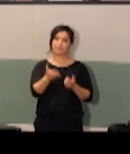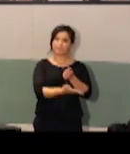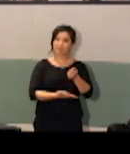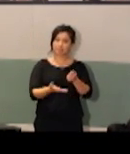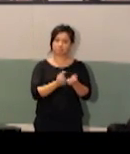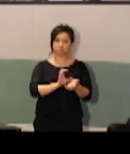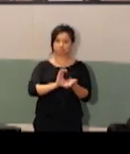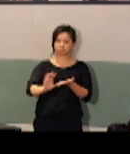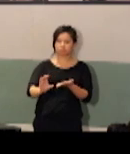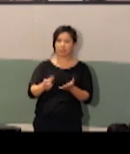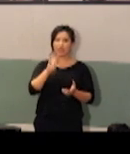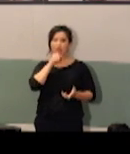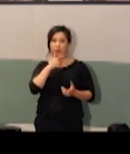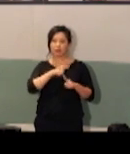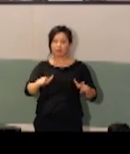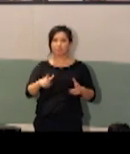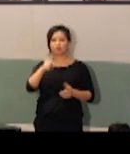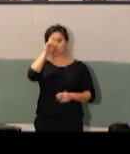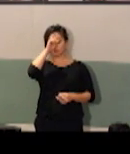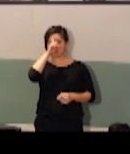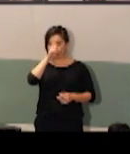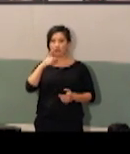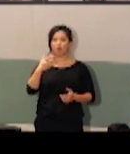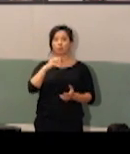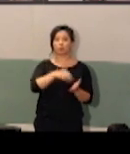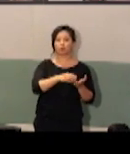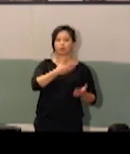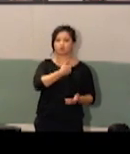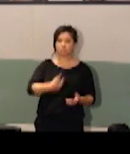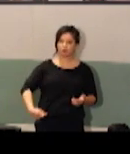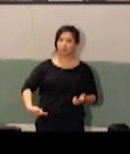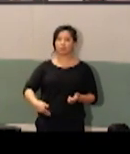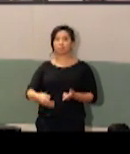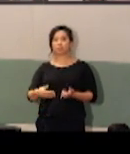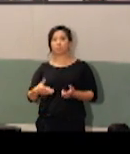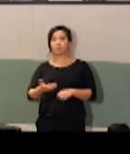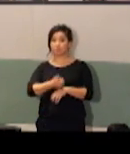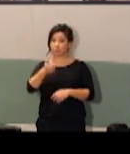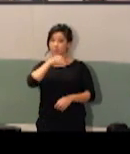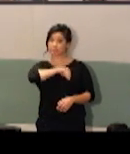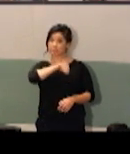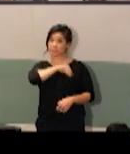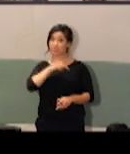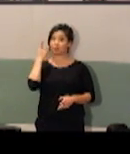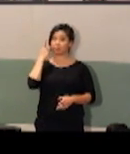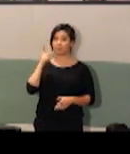melhores salários aos médicos, enfermeiros e funcionários afins?